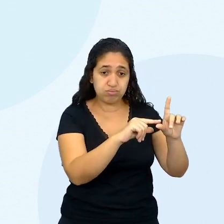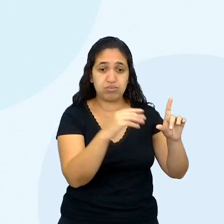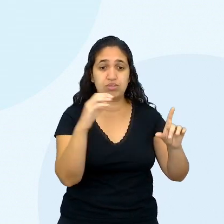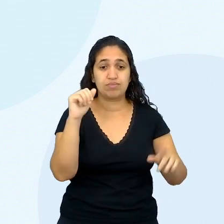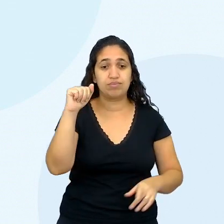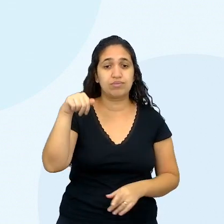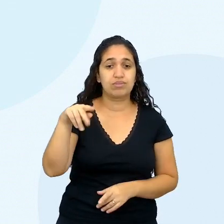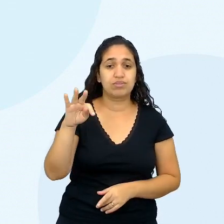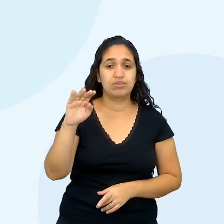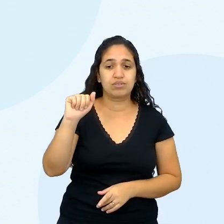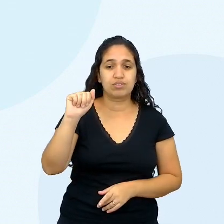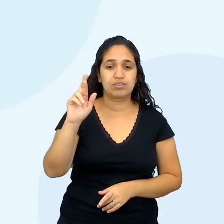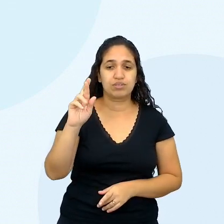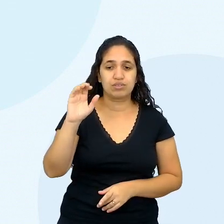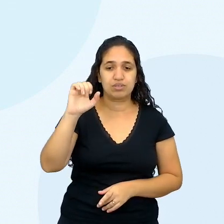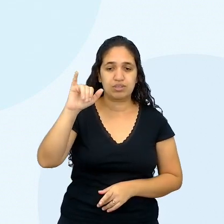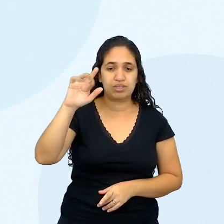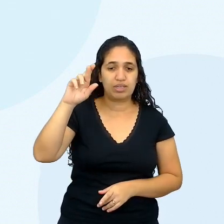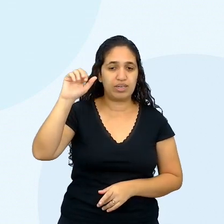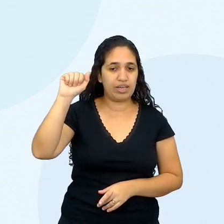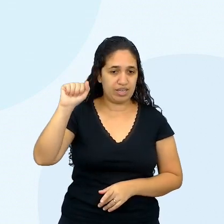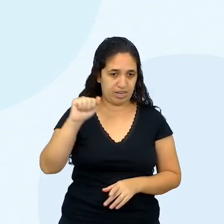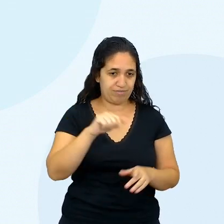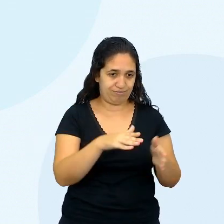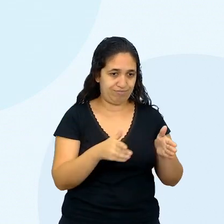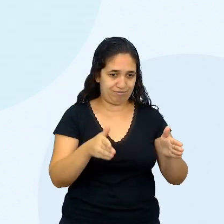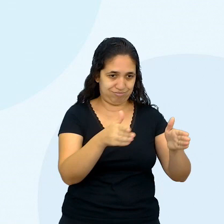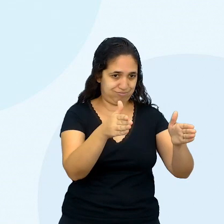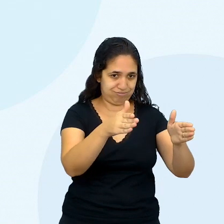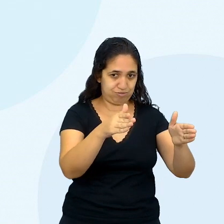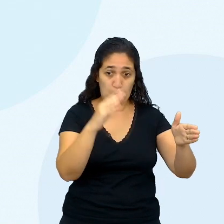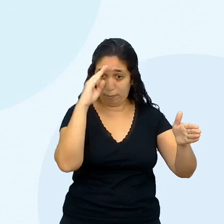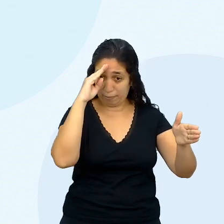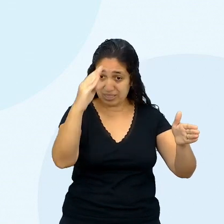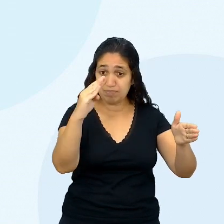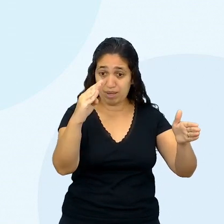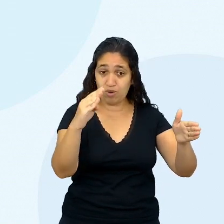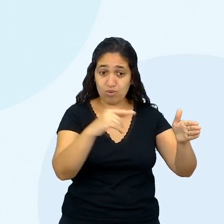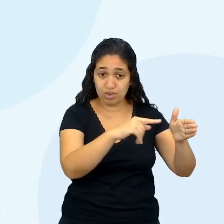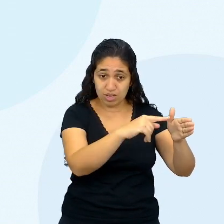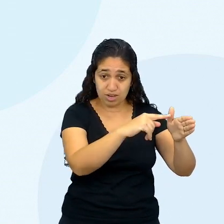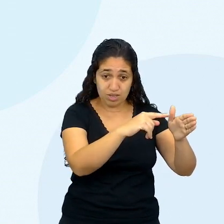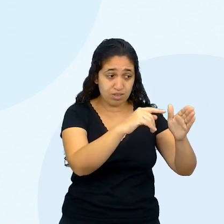principal sistema que abastece São Paulo, né, a cidade de São Paulo, está hoje com